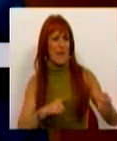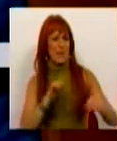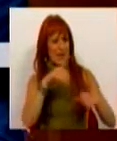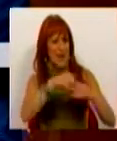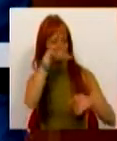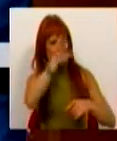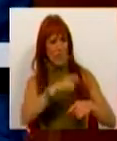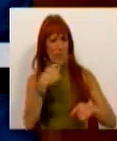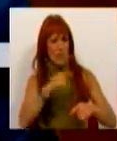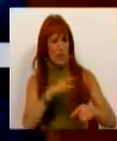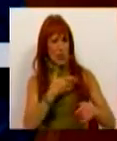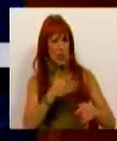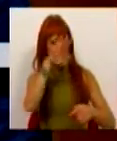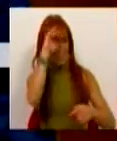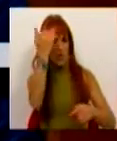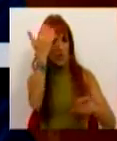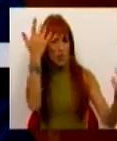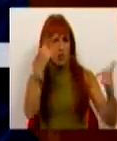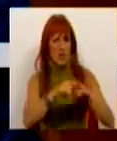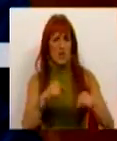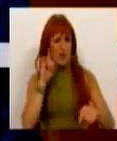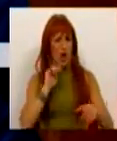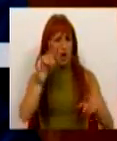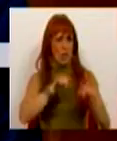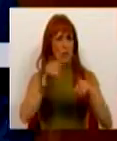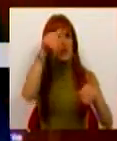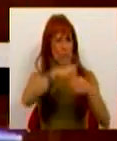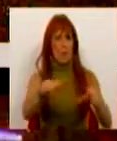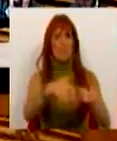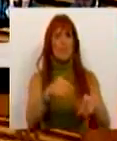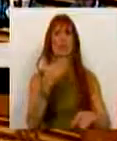governo presidido pelo Dr. Pedro Passos Coelho e onde a senhora Deputada participou. Muito obrigado.